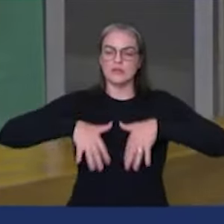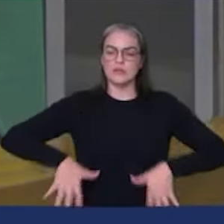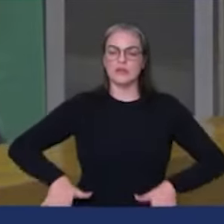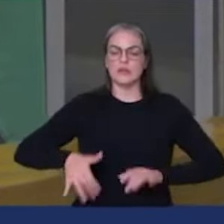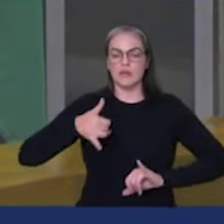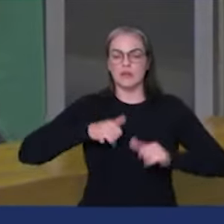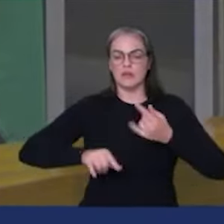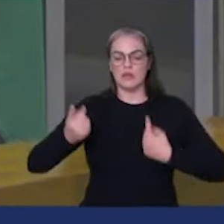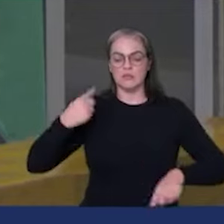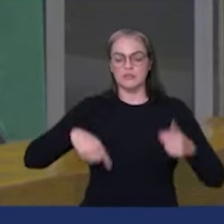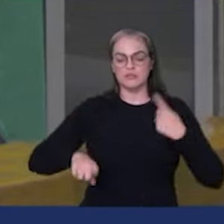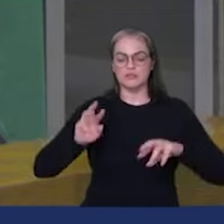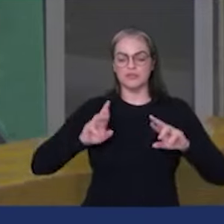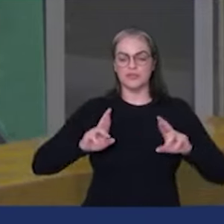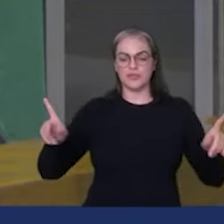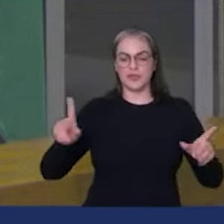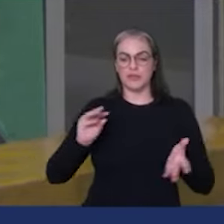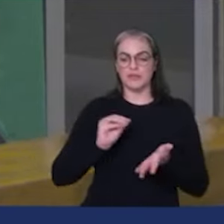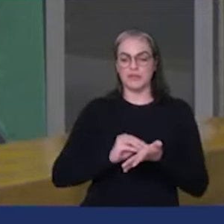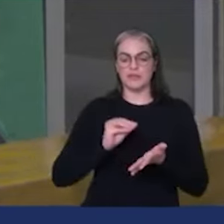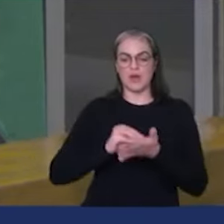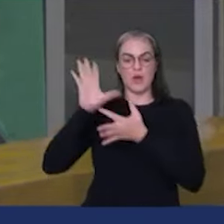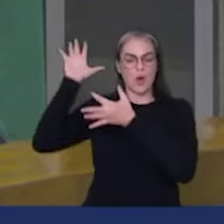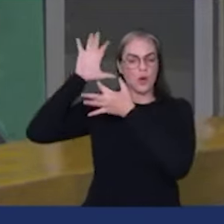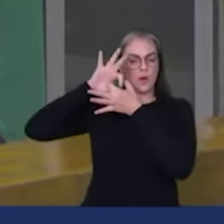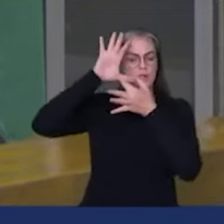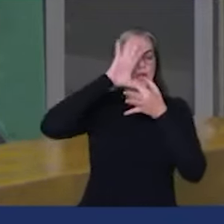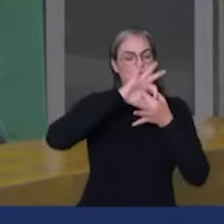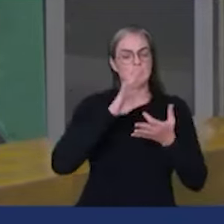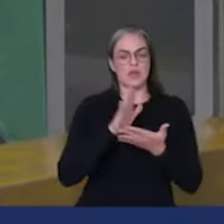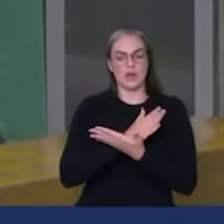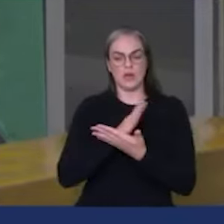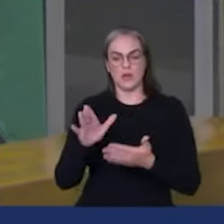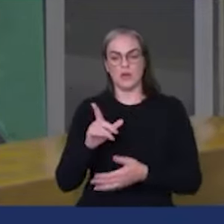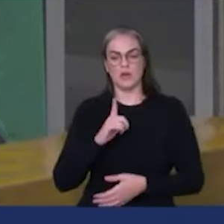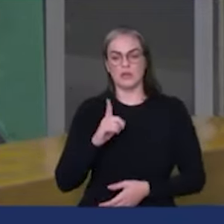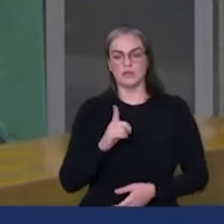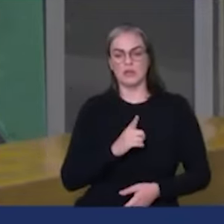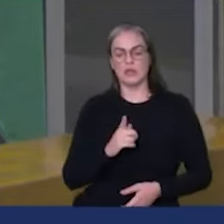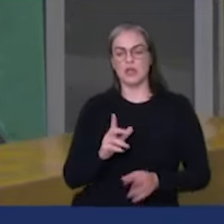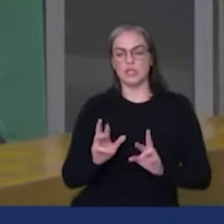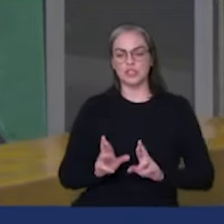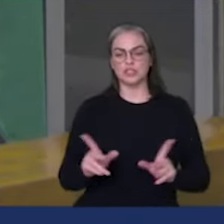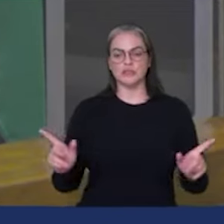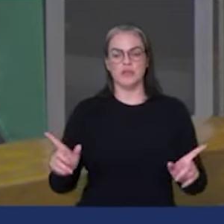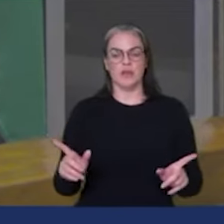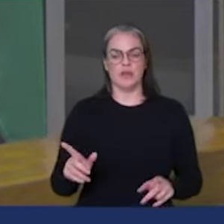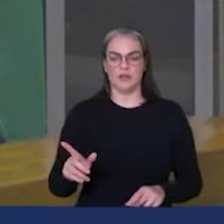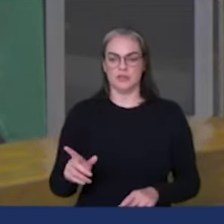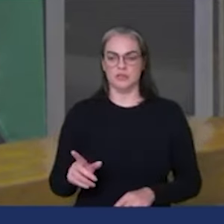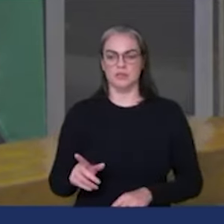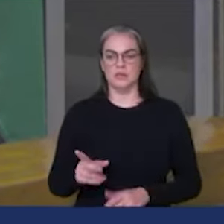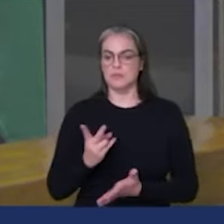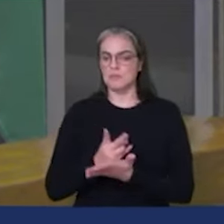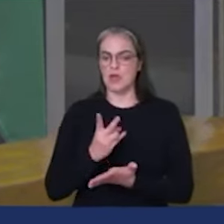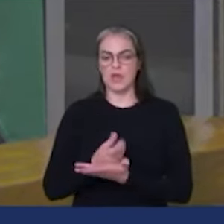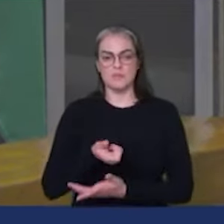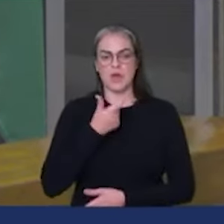cérebro. Falta de conexões em partes superiores e inferiores, possuindo áreas que não se ativam mesmo tomando a